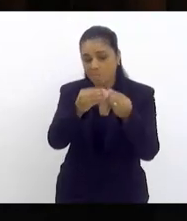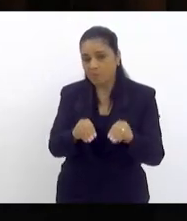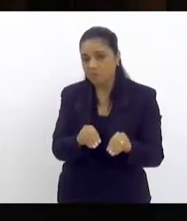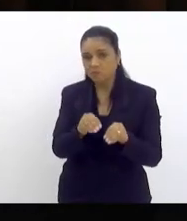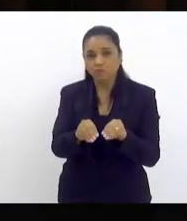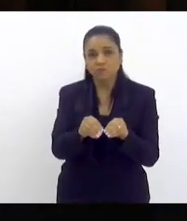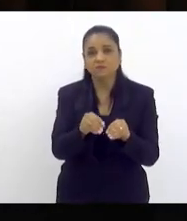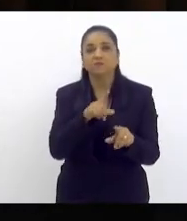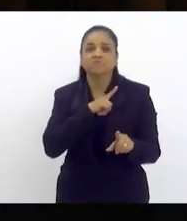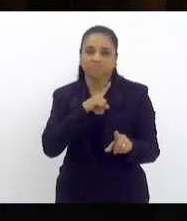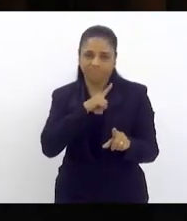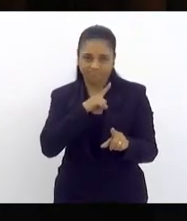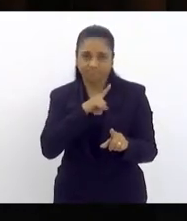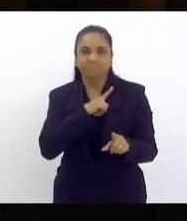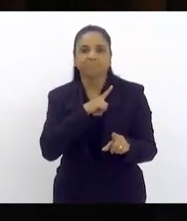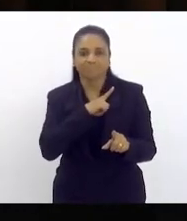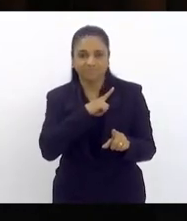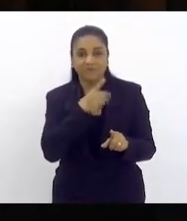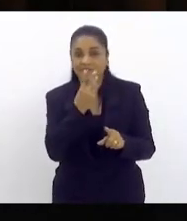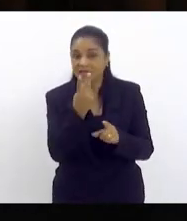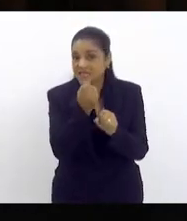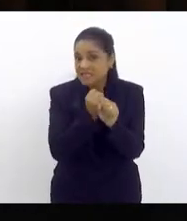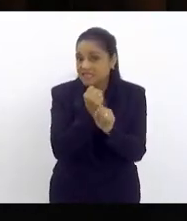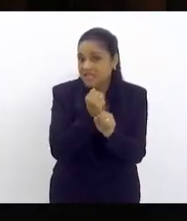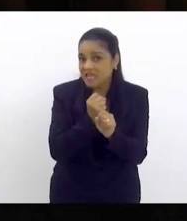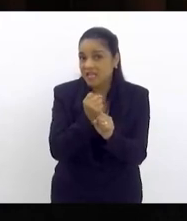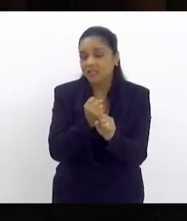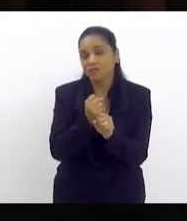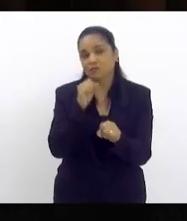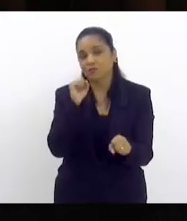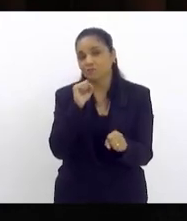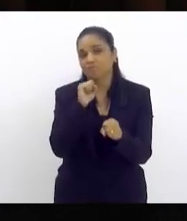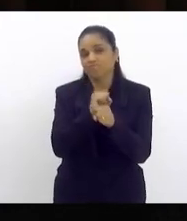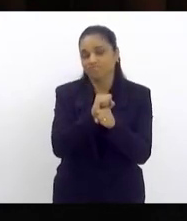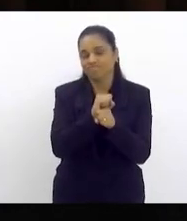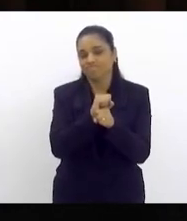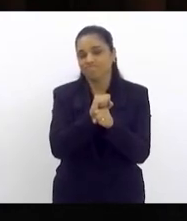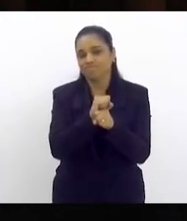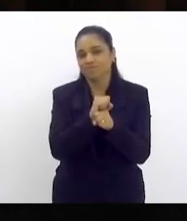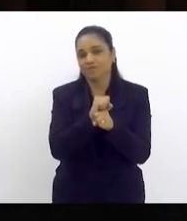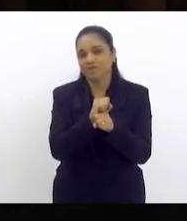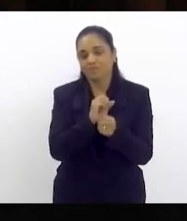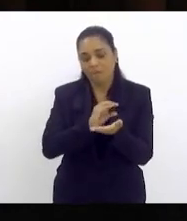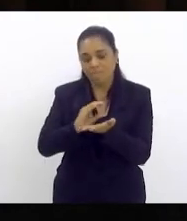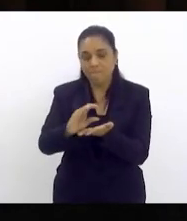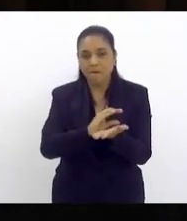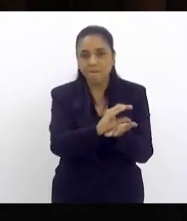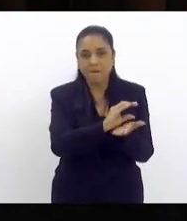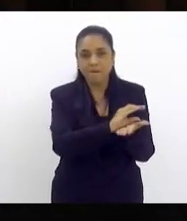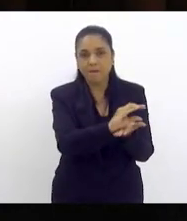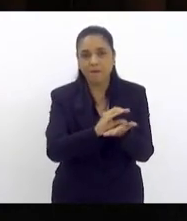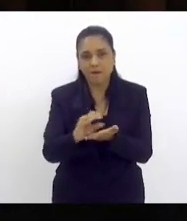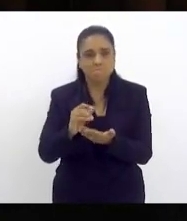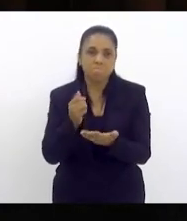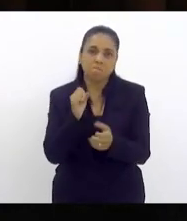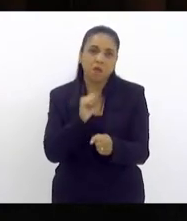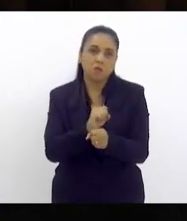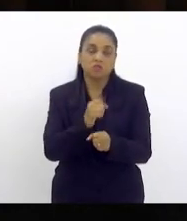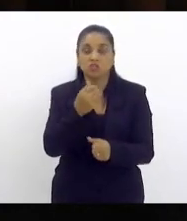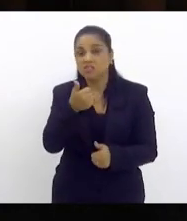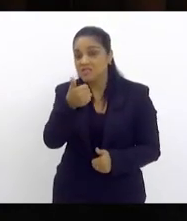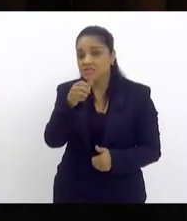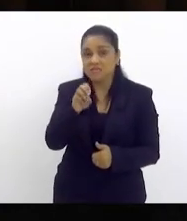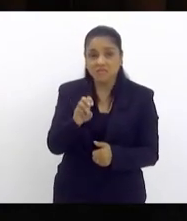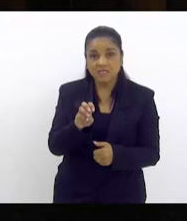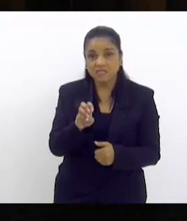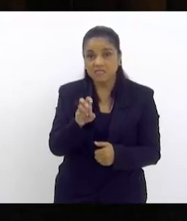que teremos também com esse congelamento dos investimentos em cerca de 15 bilhões. Nas